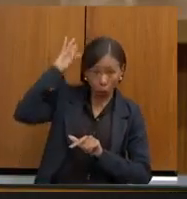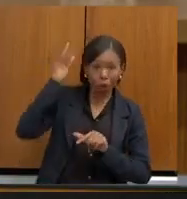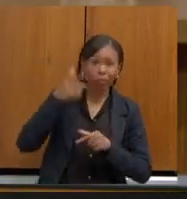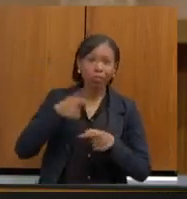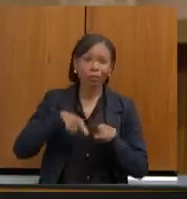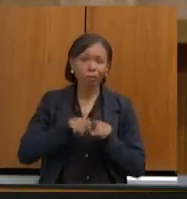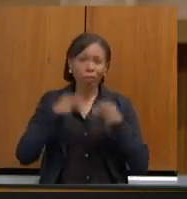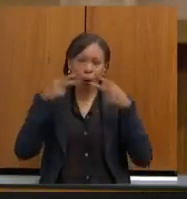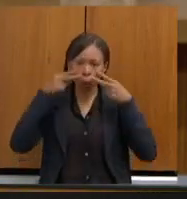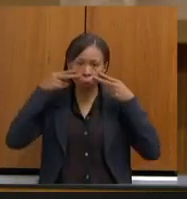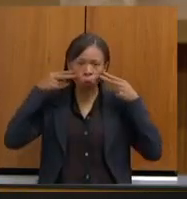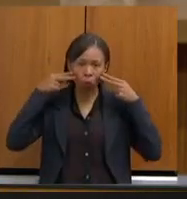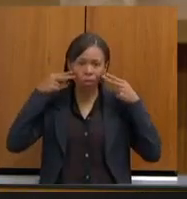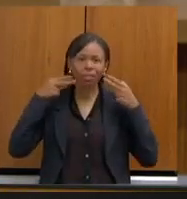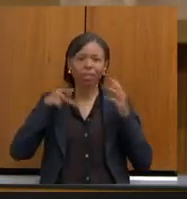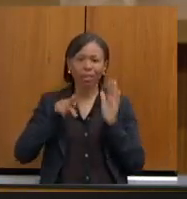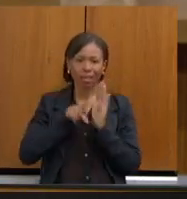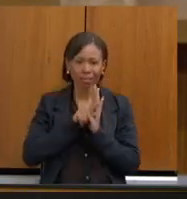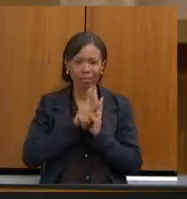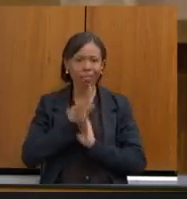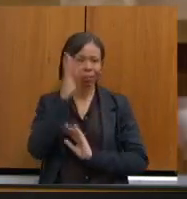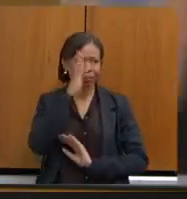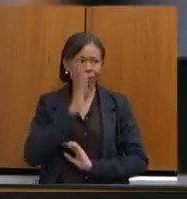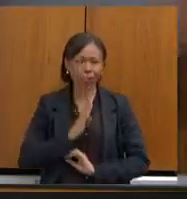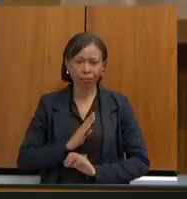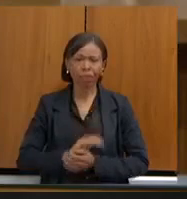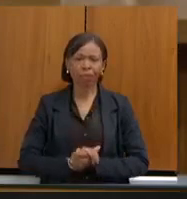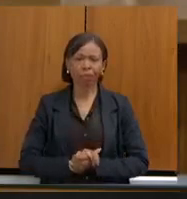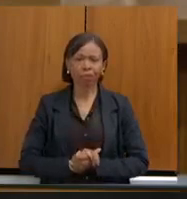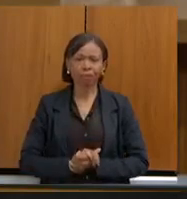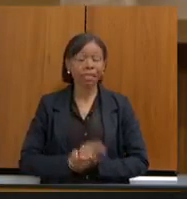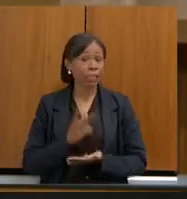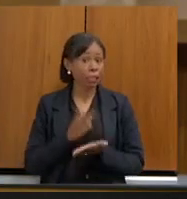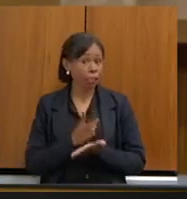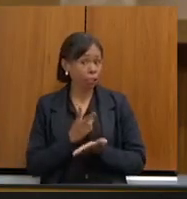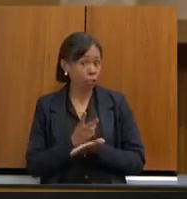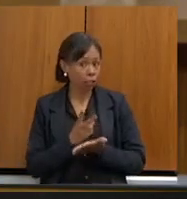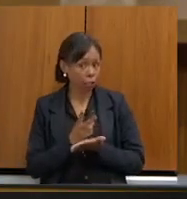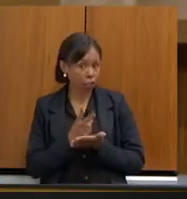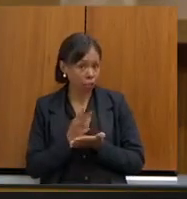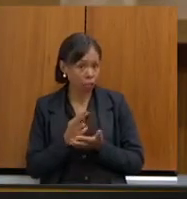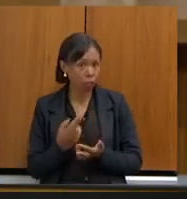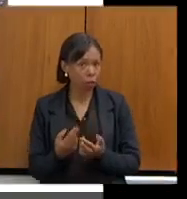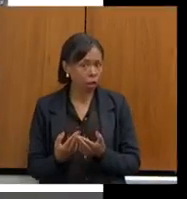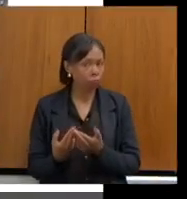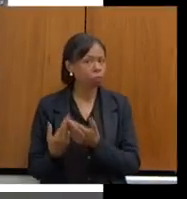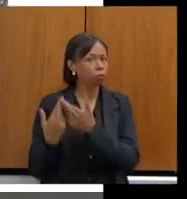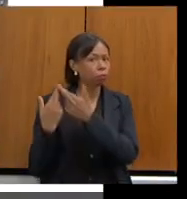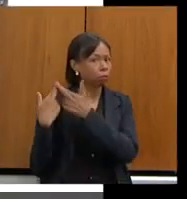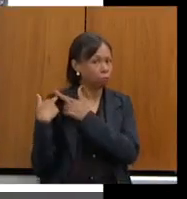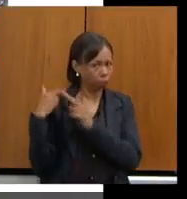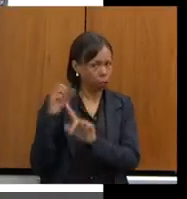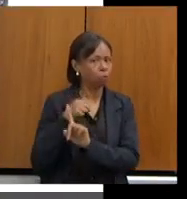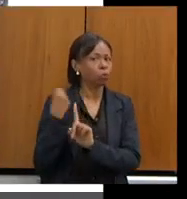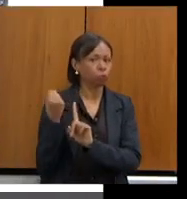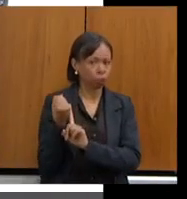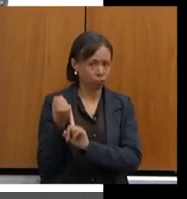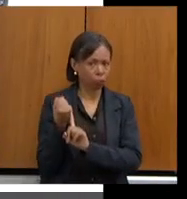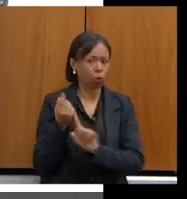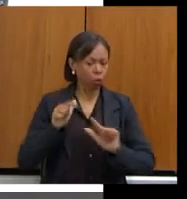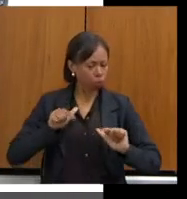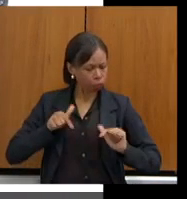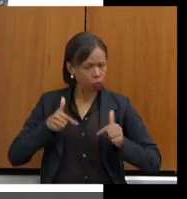obstante pode passar nós também atuamos em todo o tempo com a responsabilidade social promovendo ações